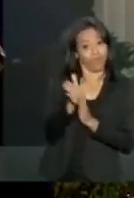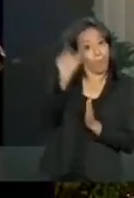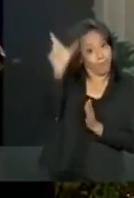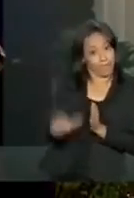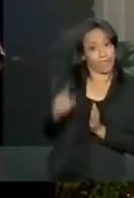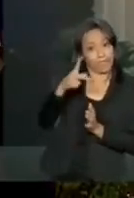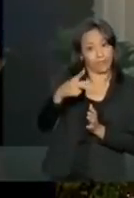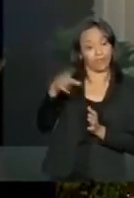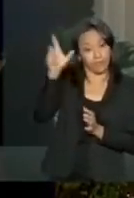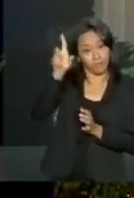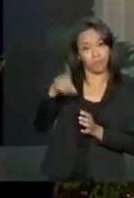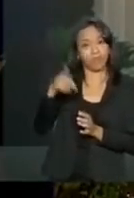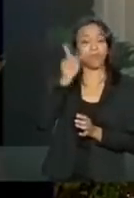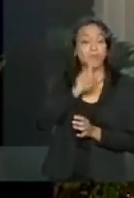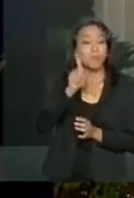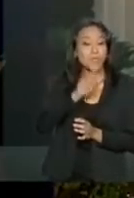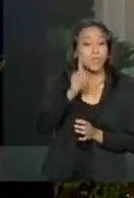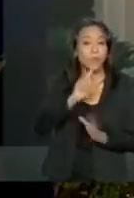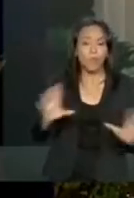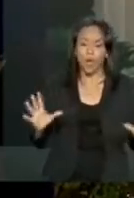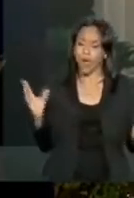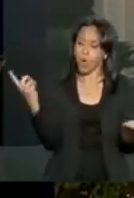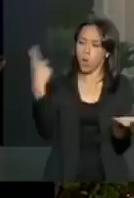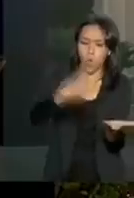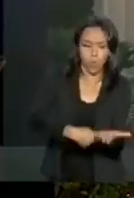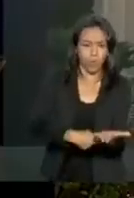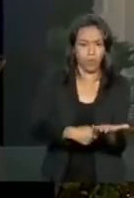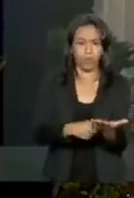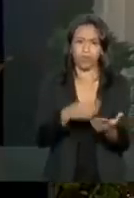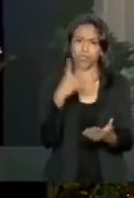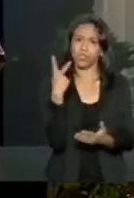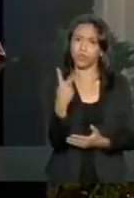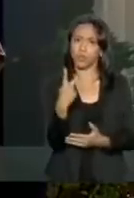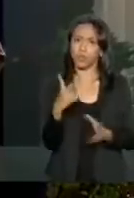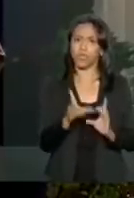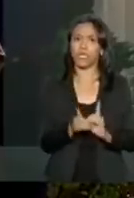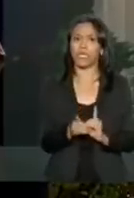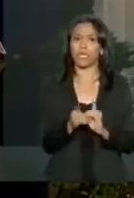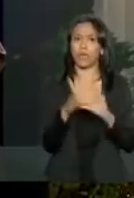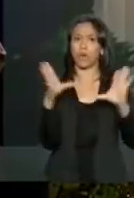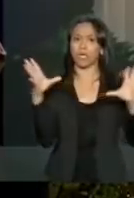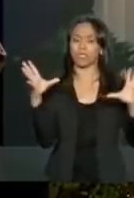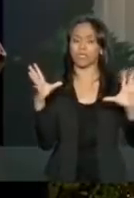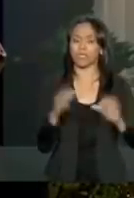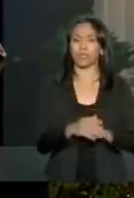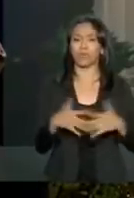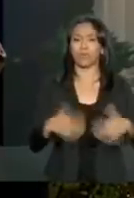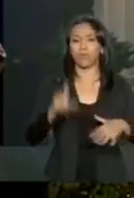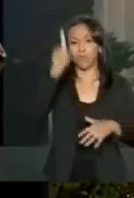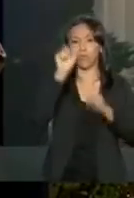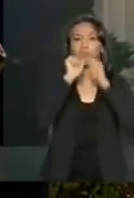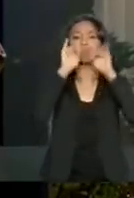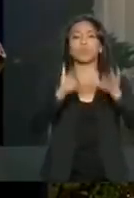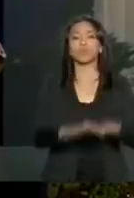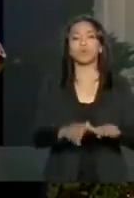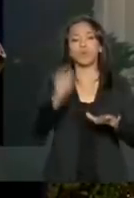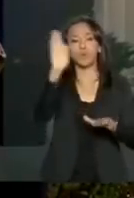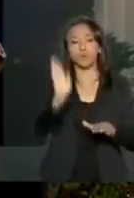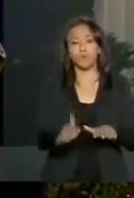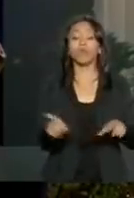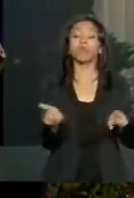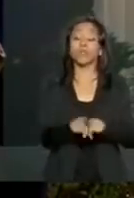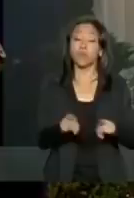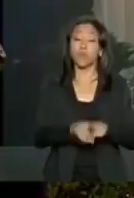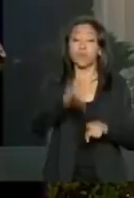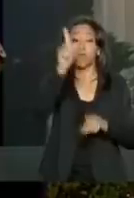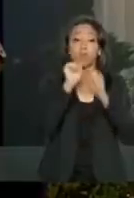a aliança promissora entre as duas maiores democracias do Ocidente. Que Deus abençoe o Brasil e que Deus